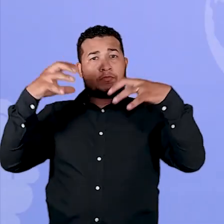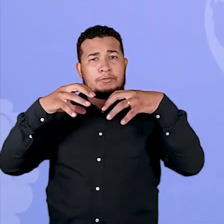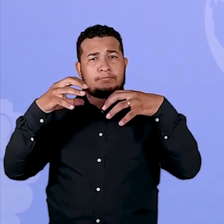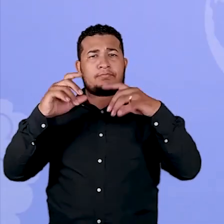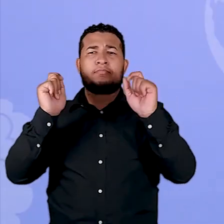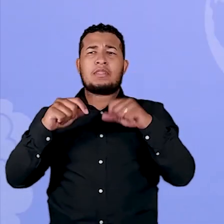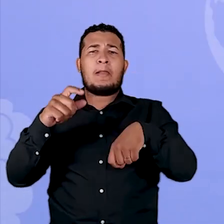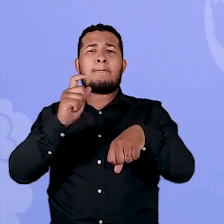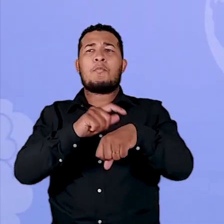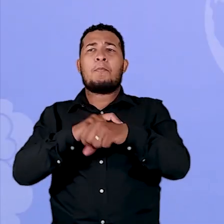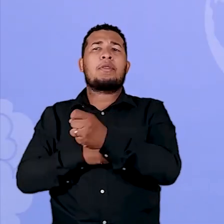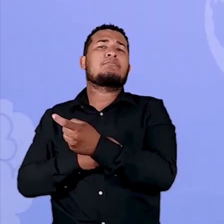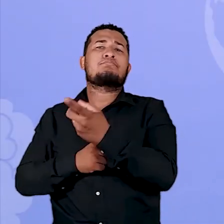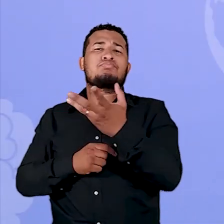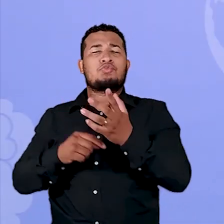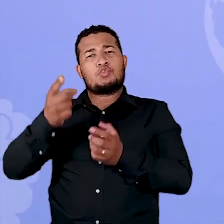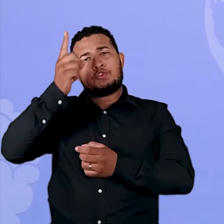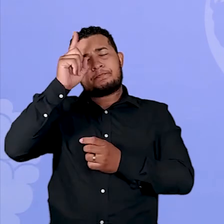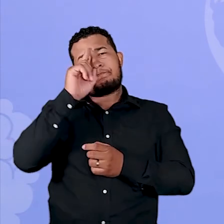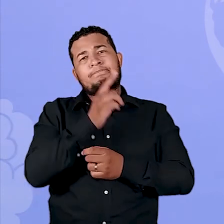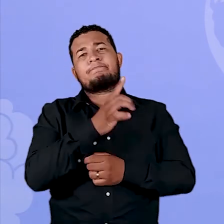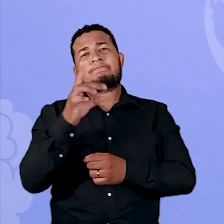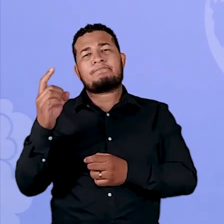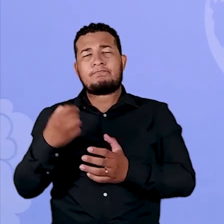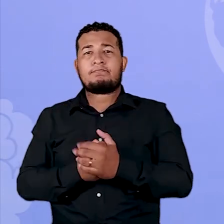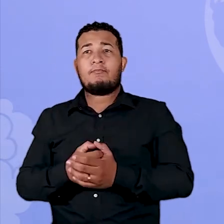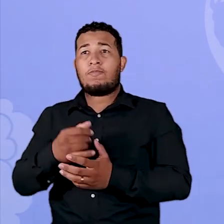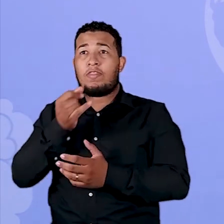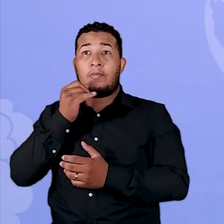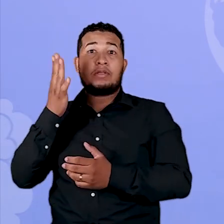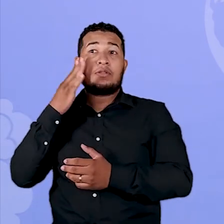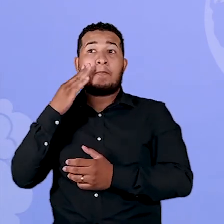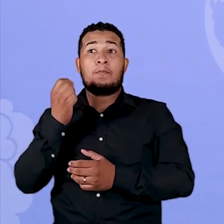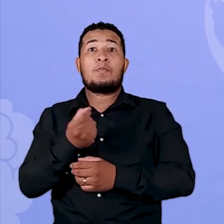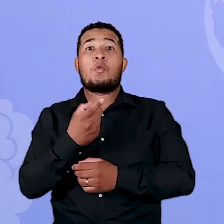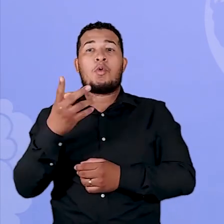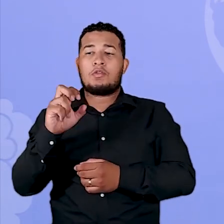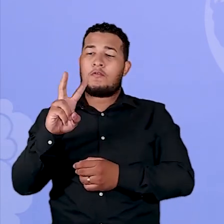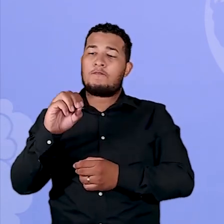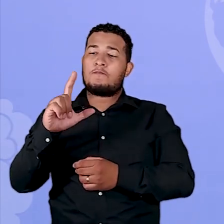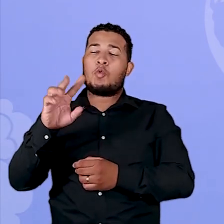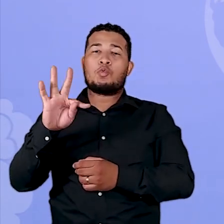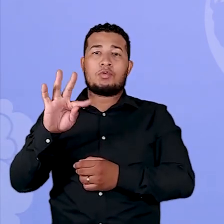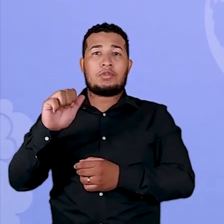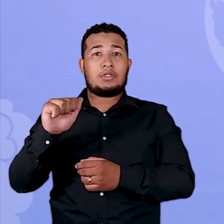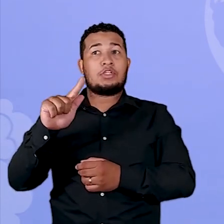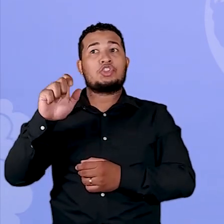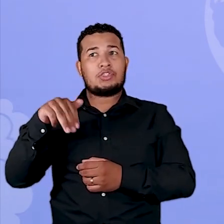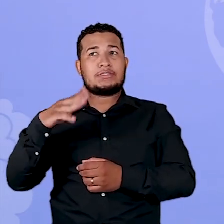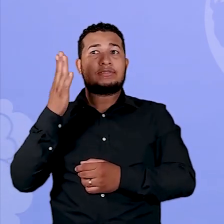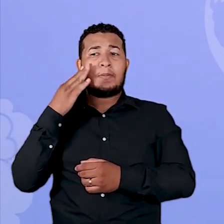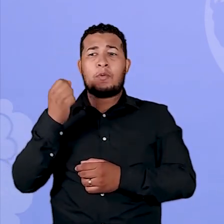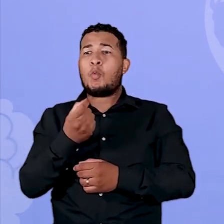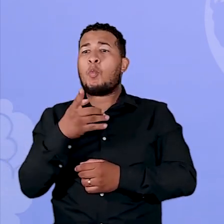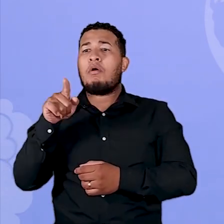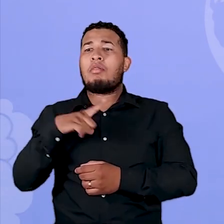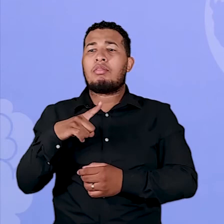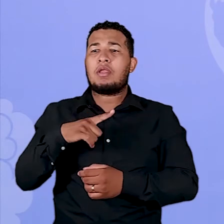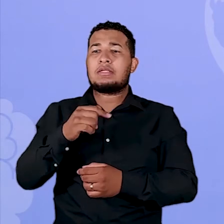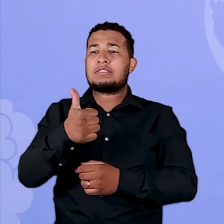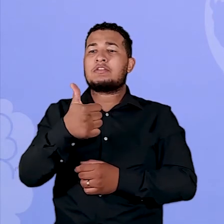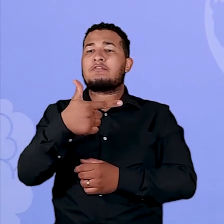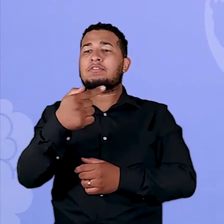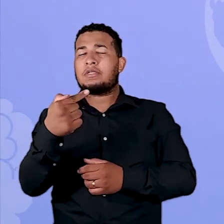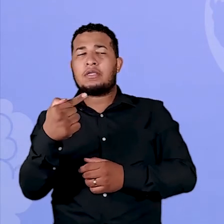sei quanto de voltagem chega na minha casa, é 127, 220. Eu consigo saber quanto